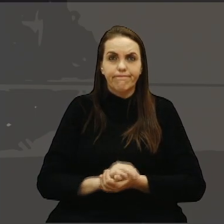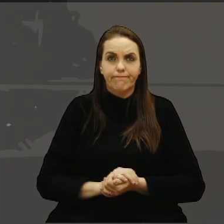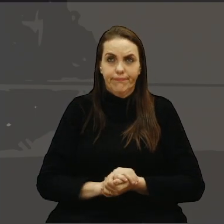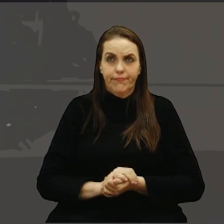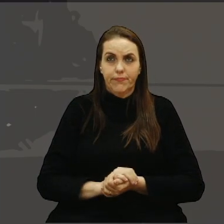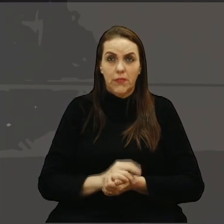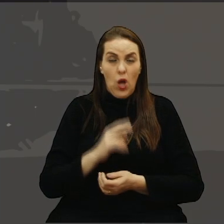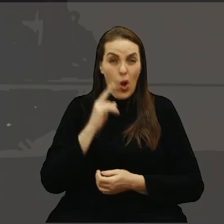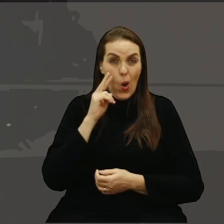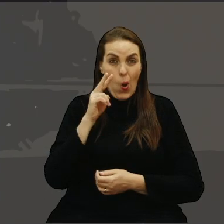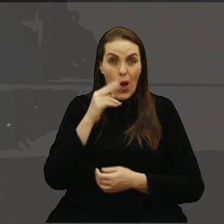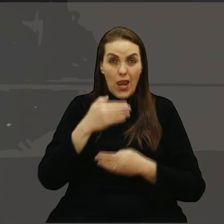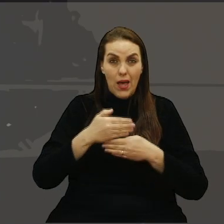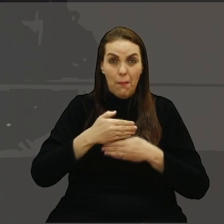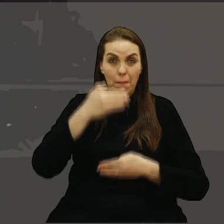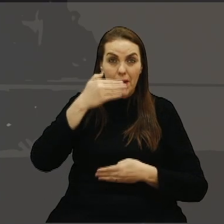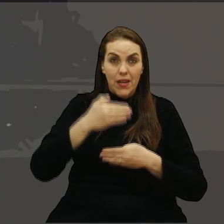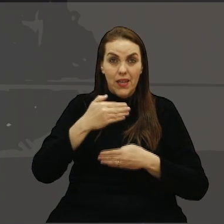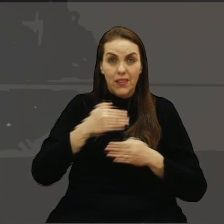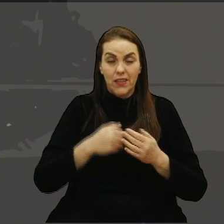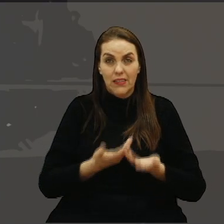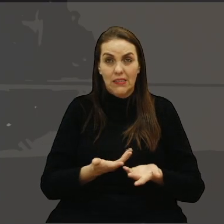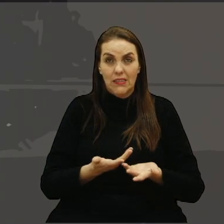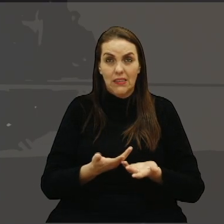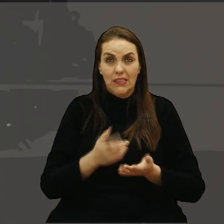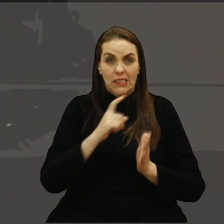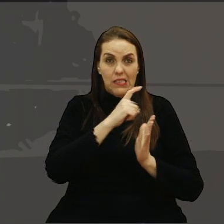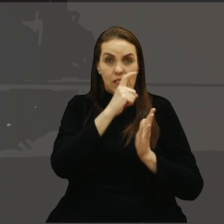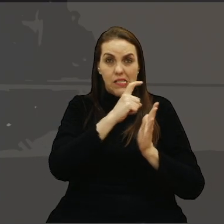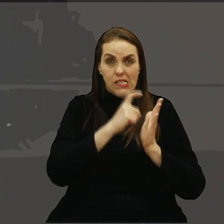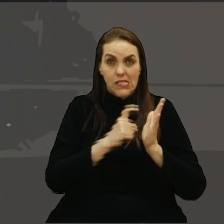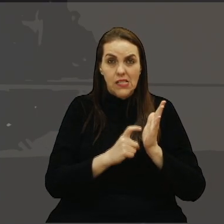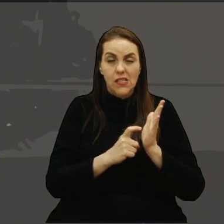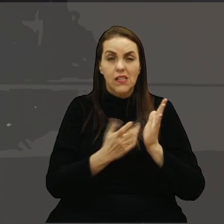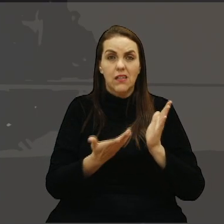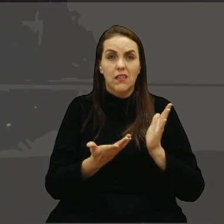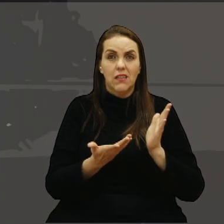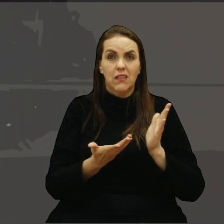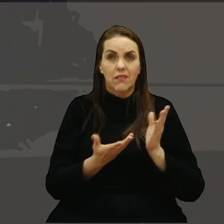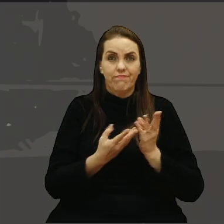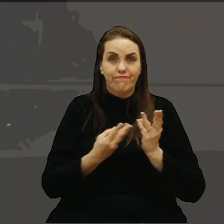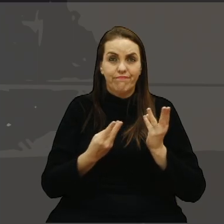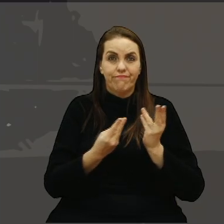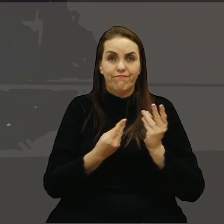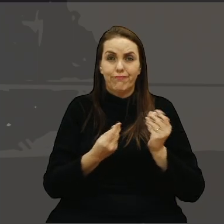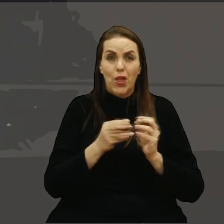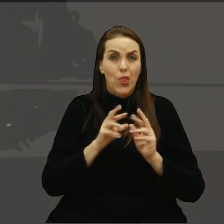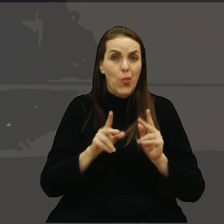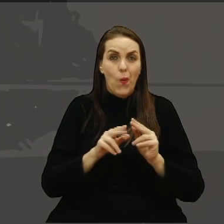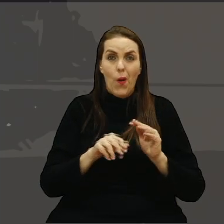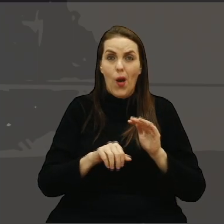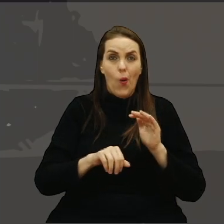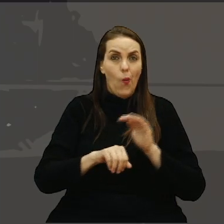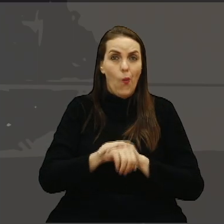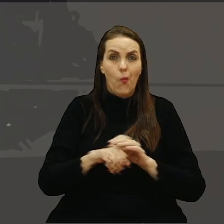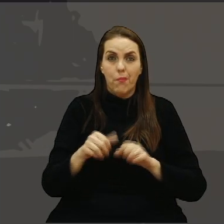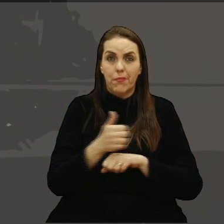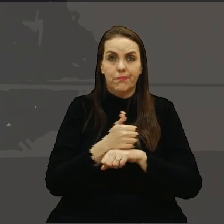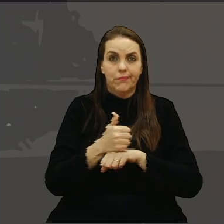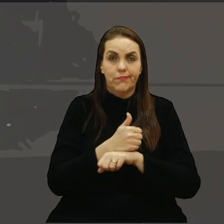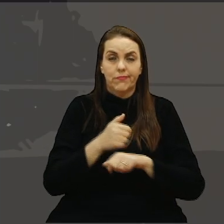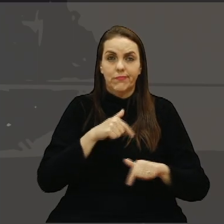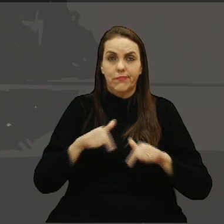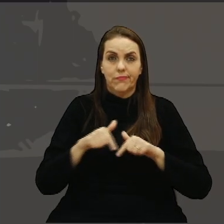Olha as paredes, essas trincas. E não é culpa dos profissionais que estão lá